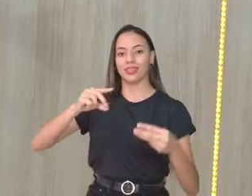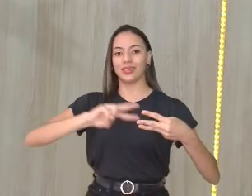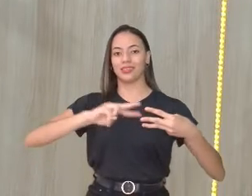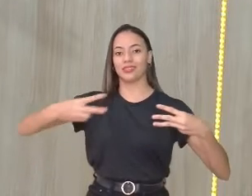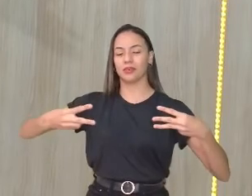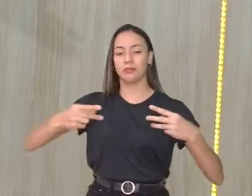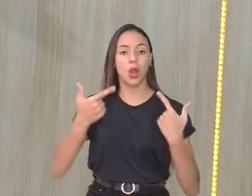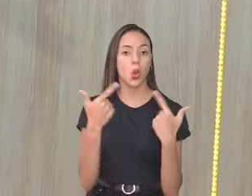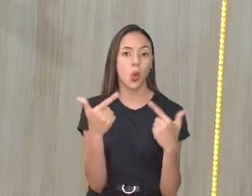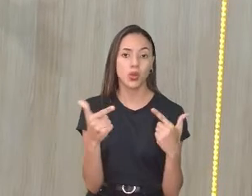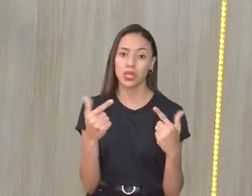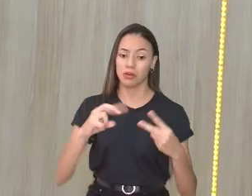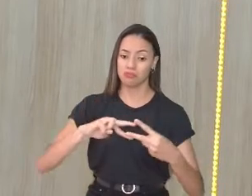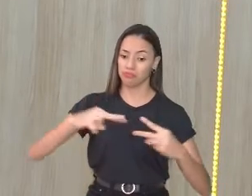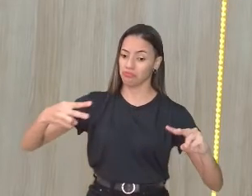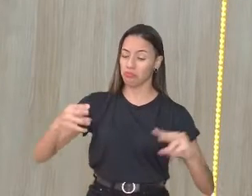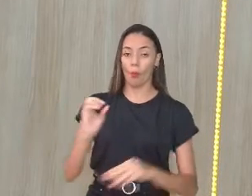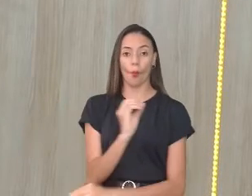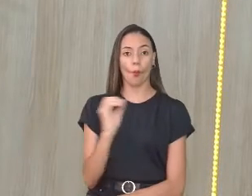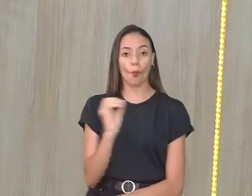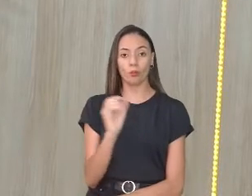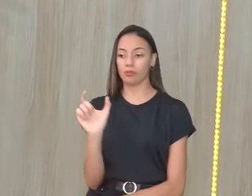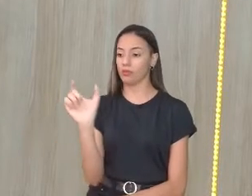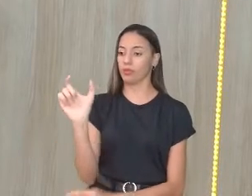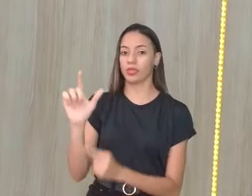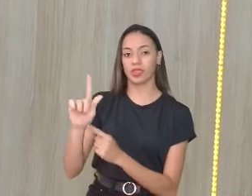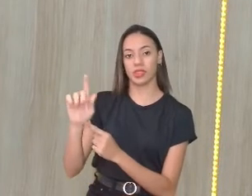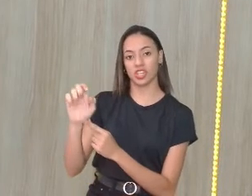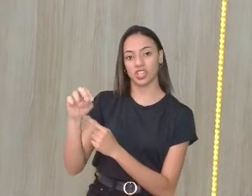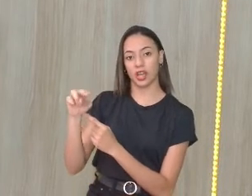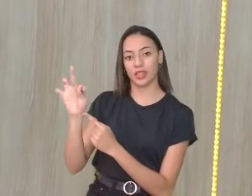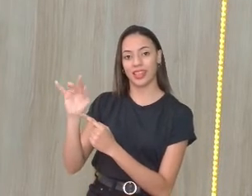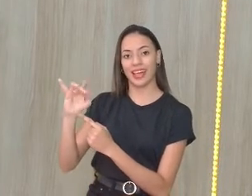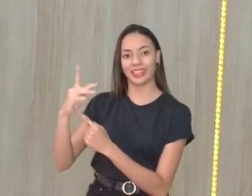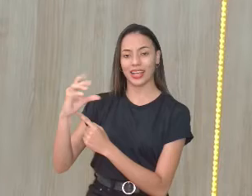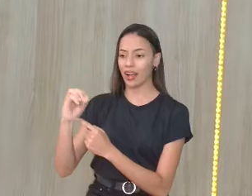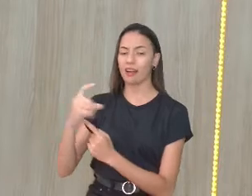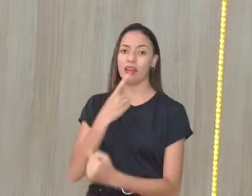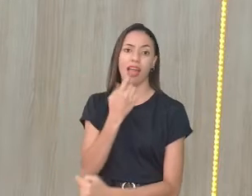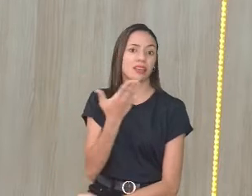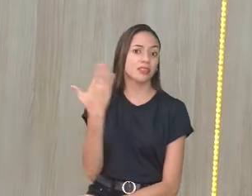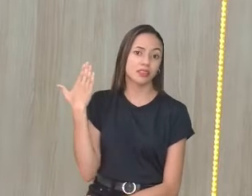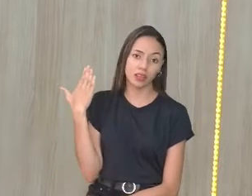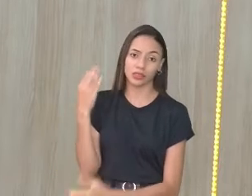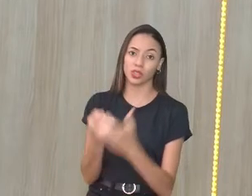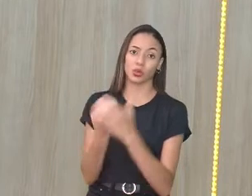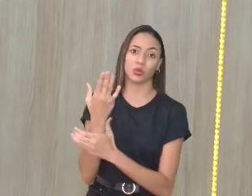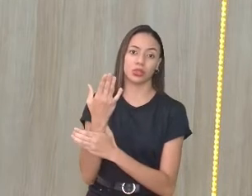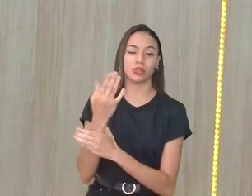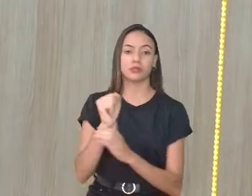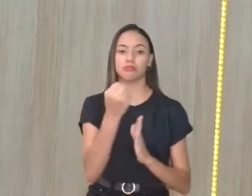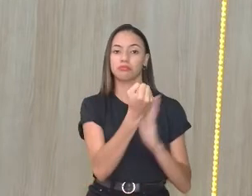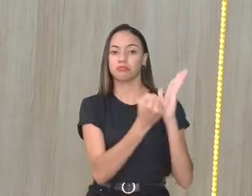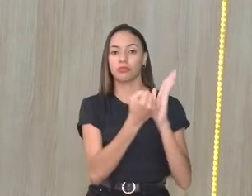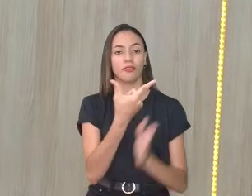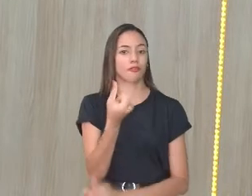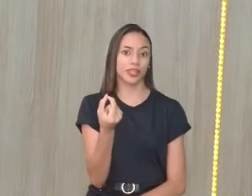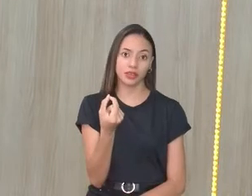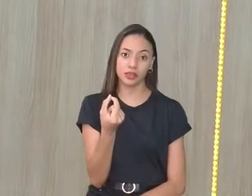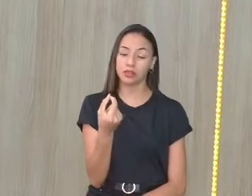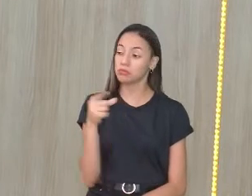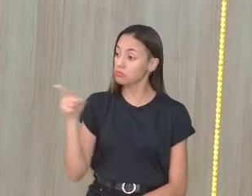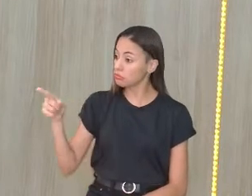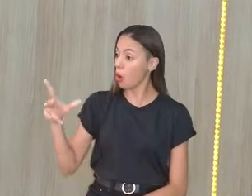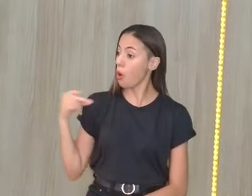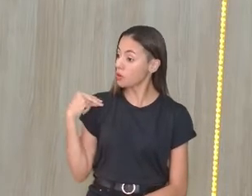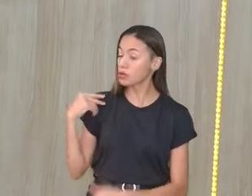falava em genética também, né? Esse termo genética, prof, ele é bem recente, tá? E é. Ele vem já no século XX. Nossa, É.